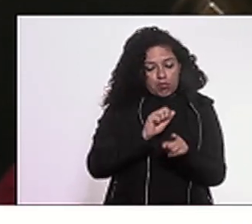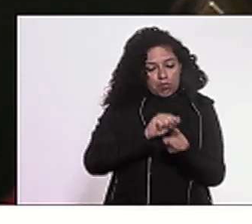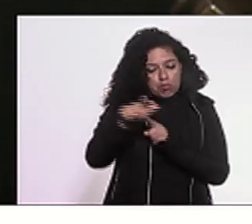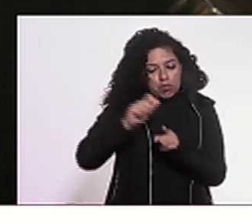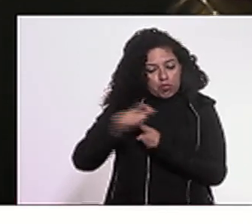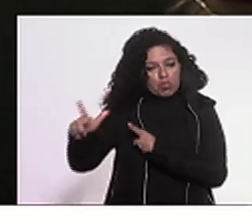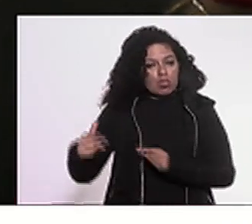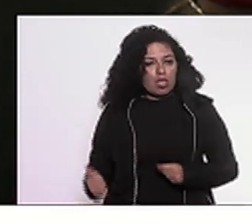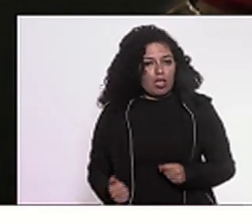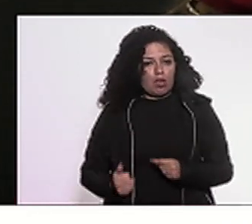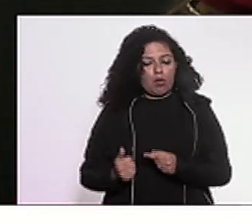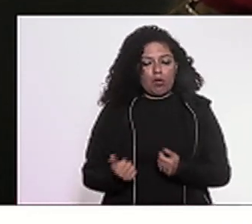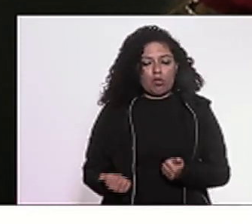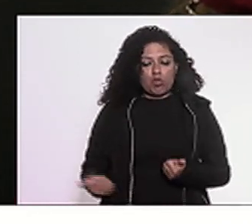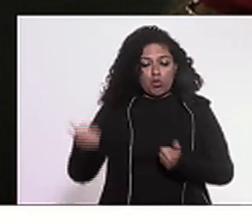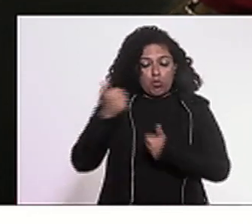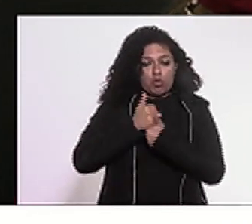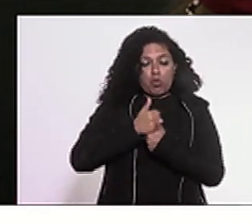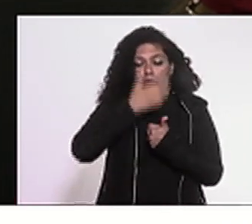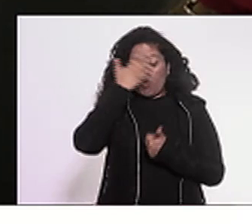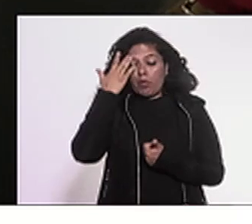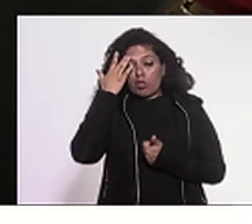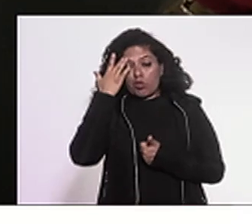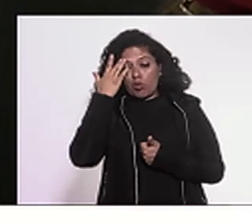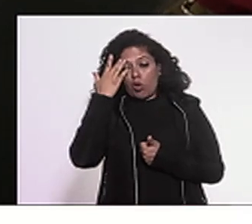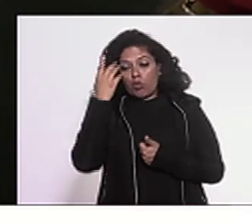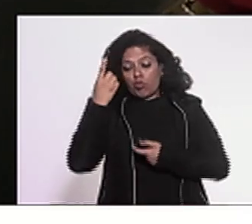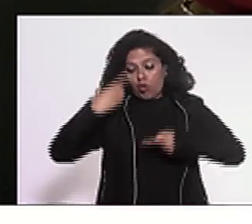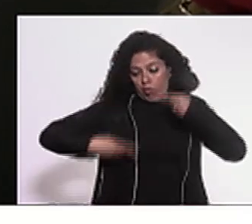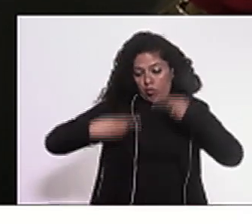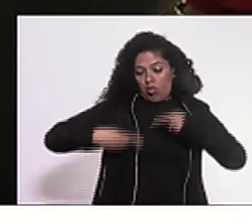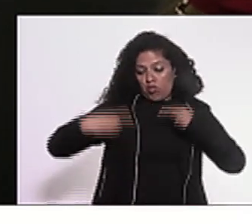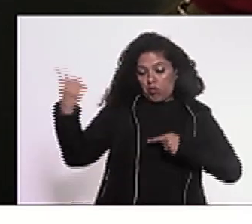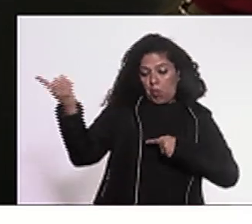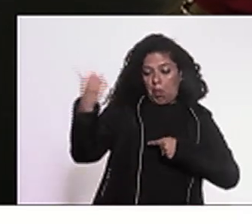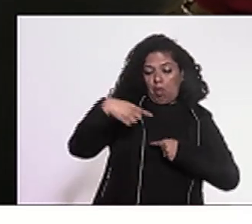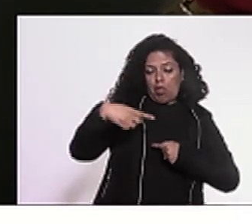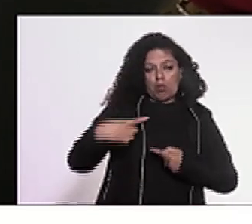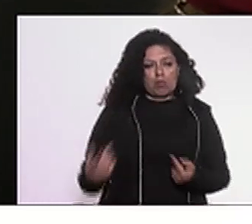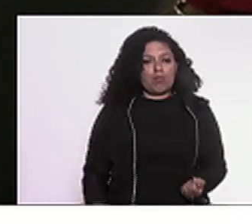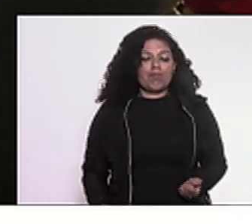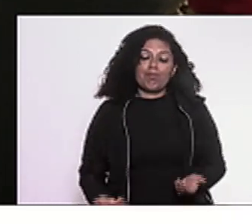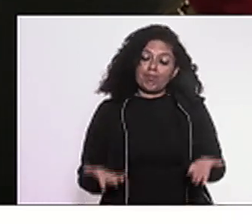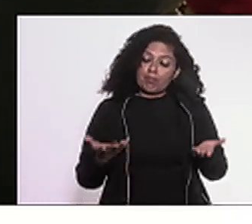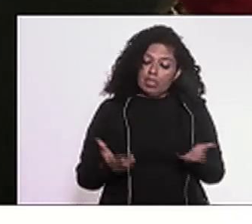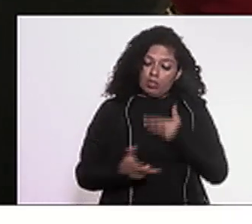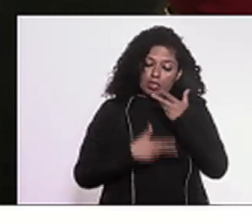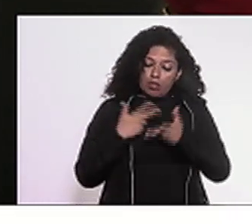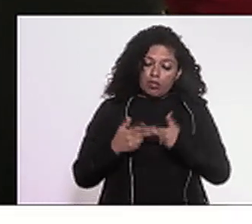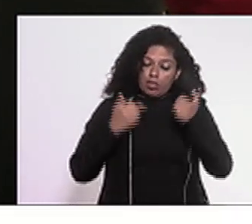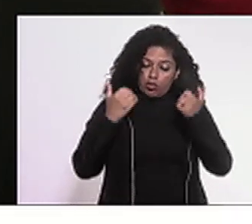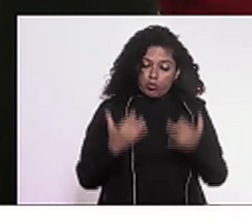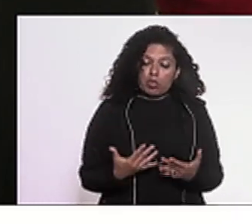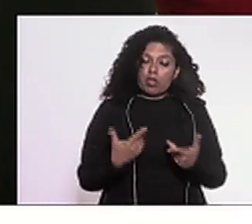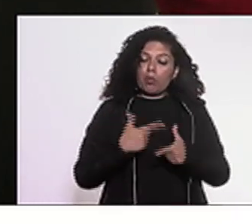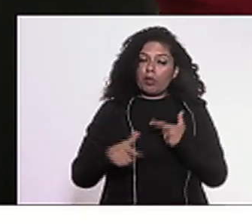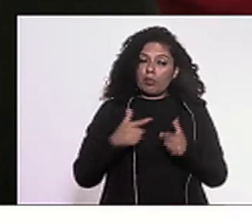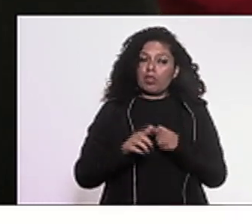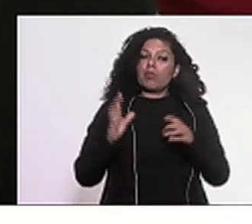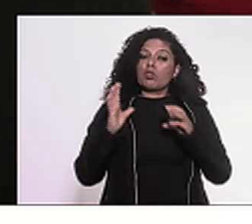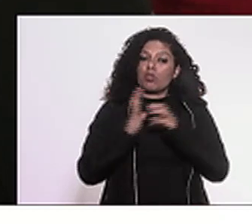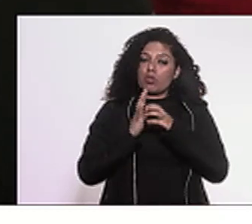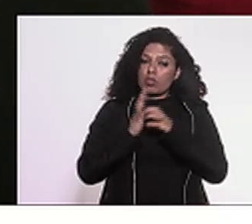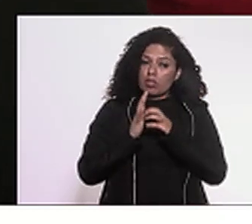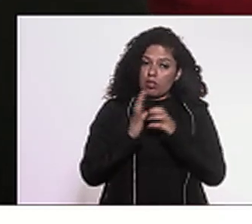situações políticas. Então, quero deixar aqui esse registro do que os servidores estão passando.